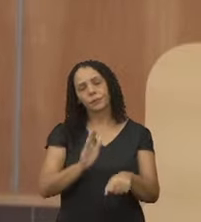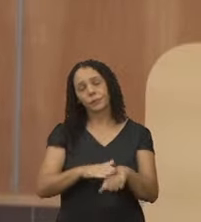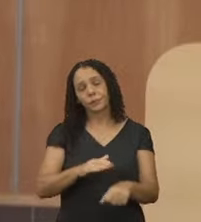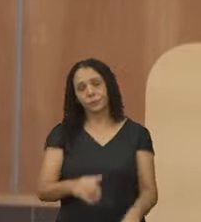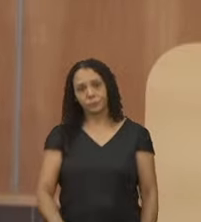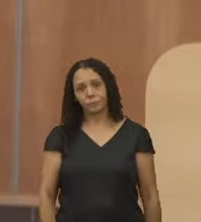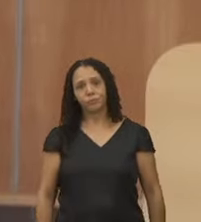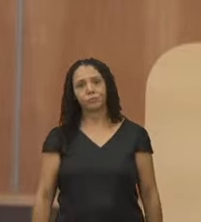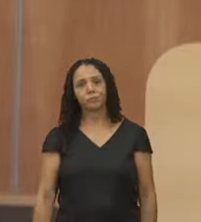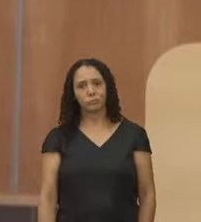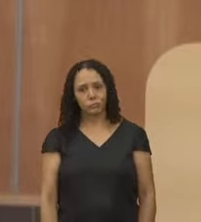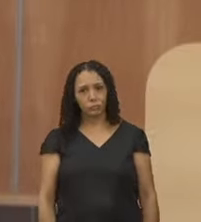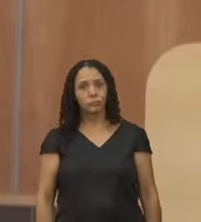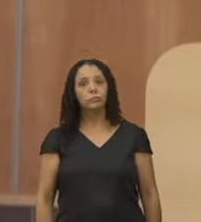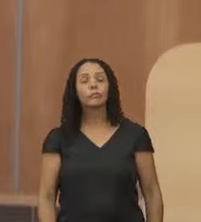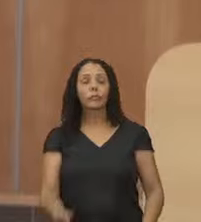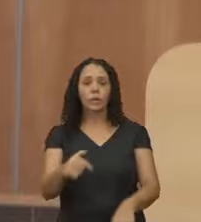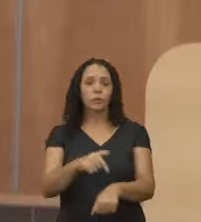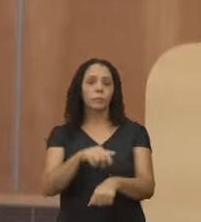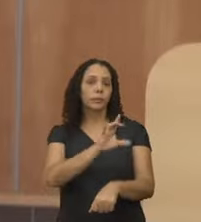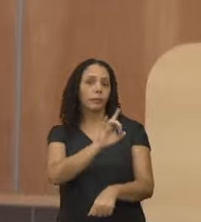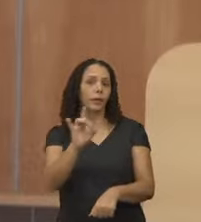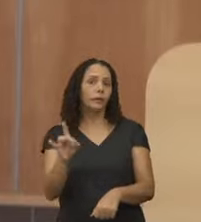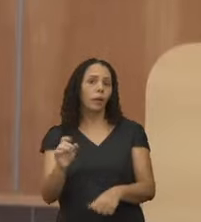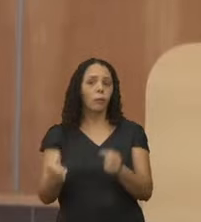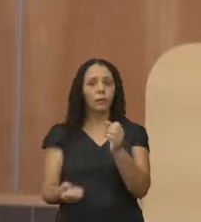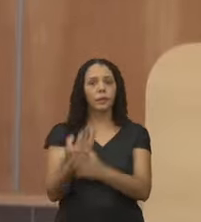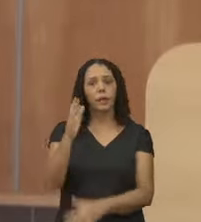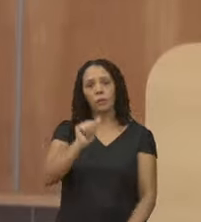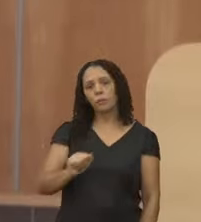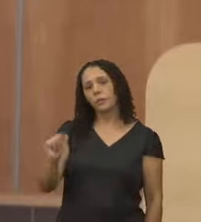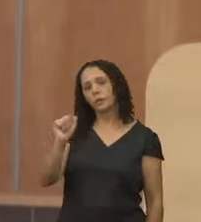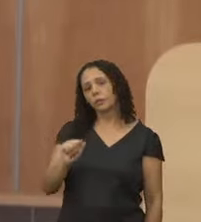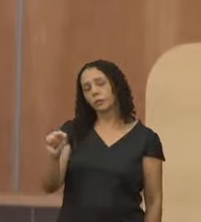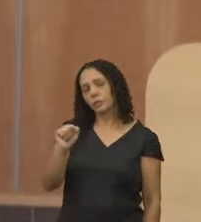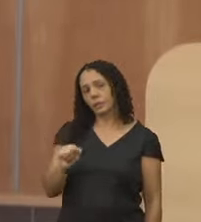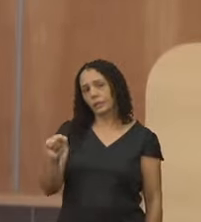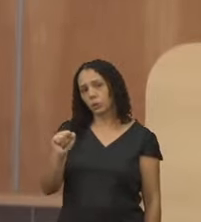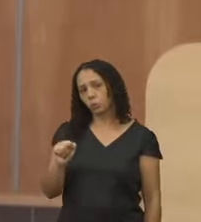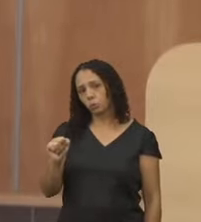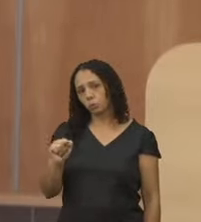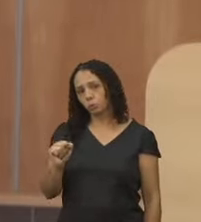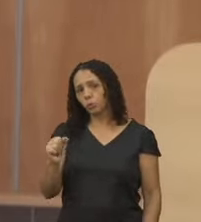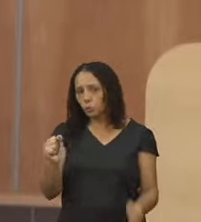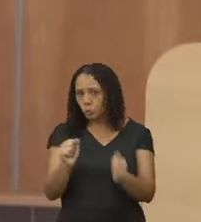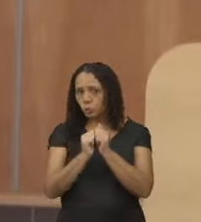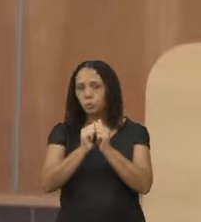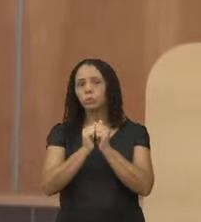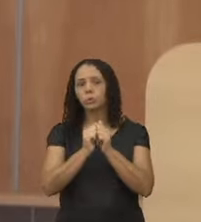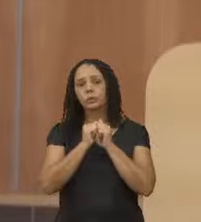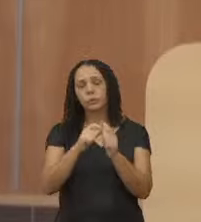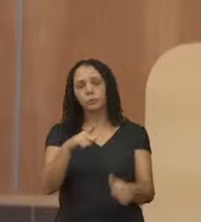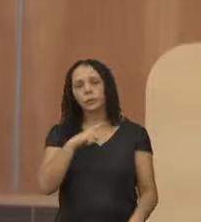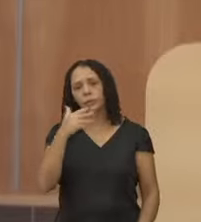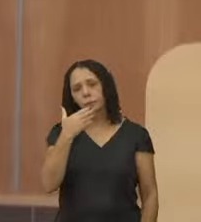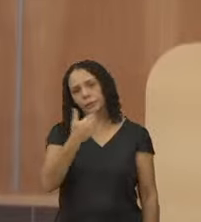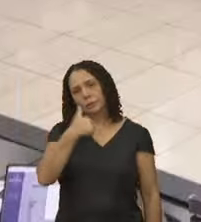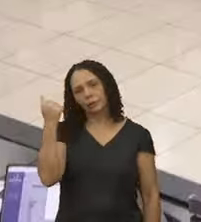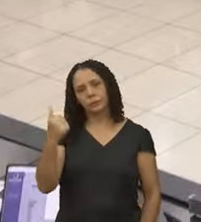E aquilo, é a hora de vocês fazer uma associação para que vocês possam reivindicar melhorias para vocês. Muito